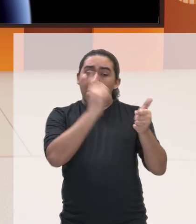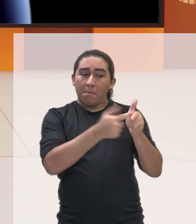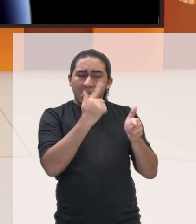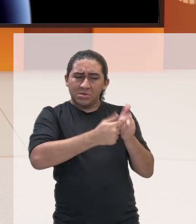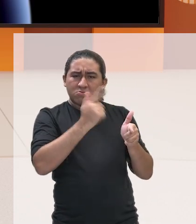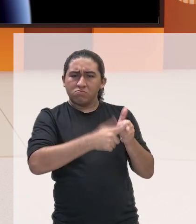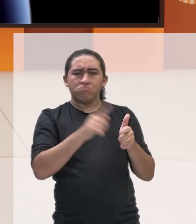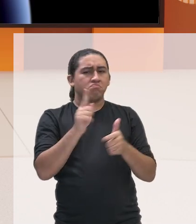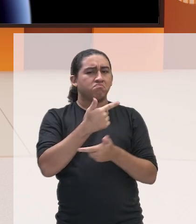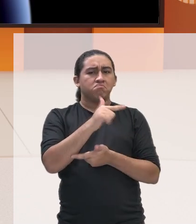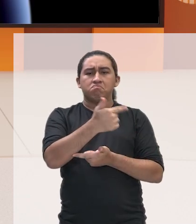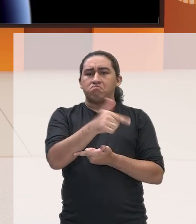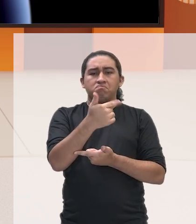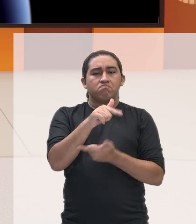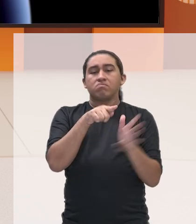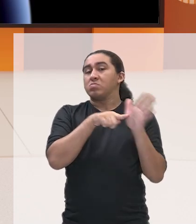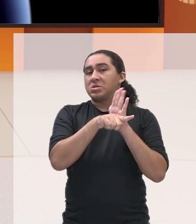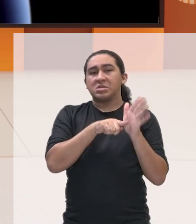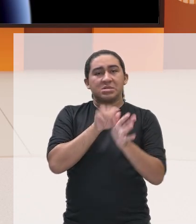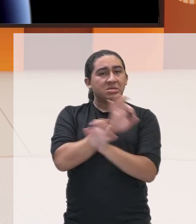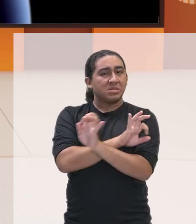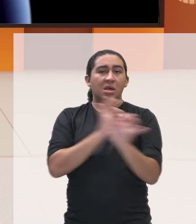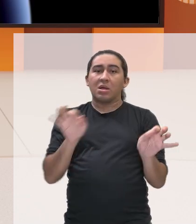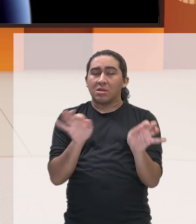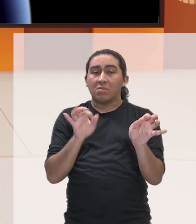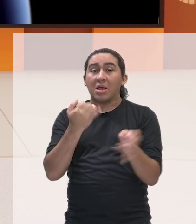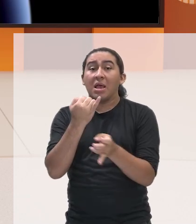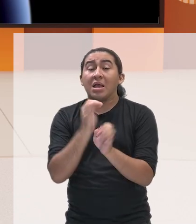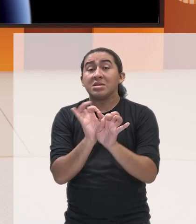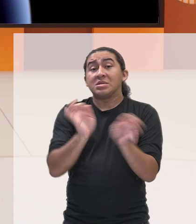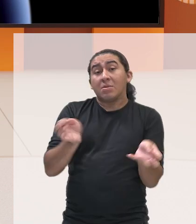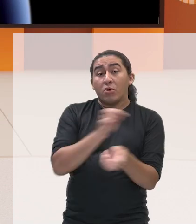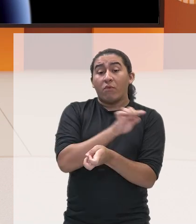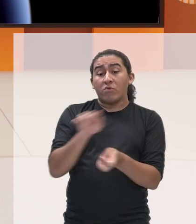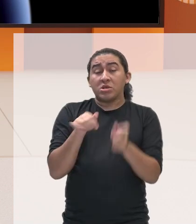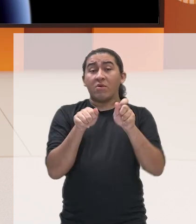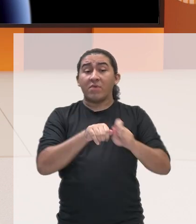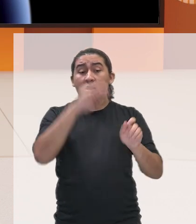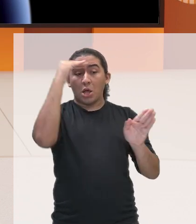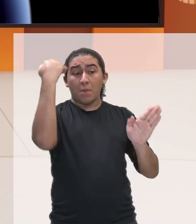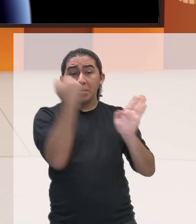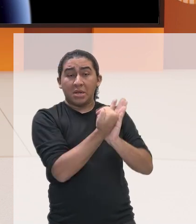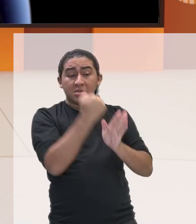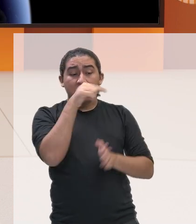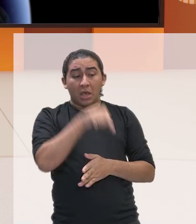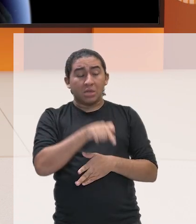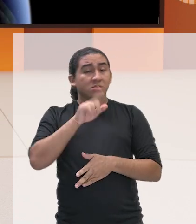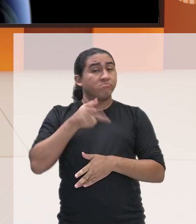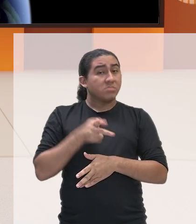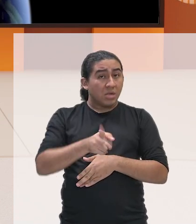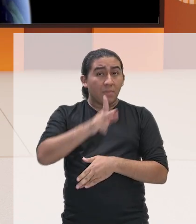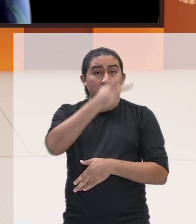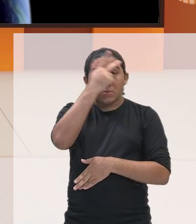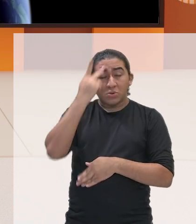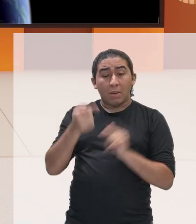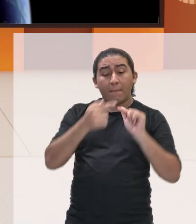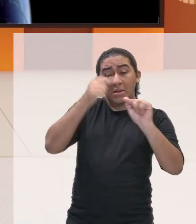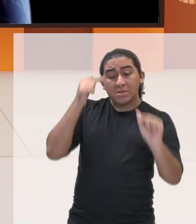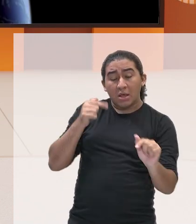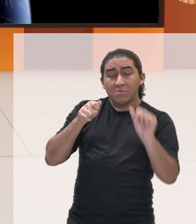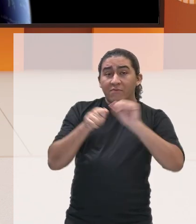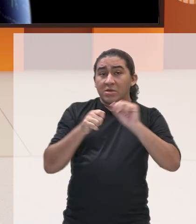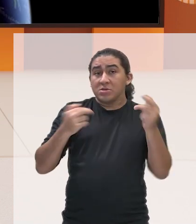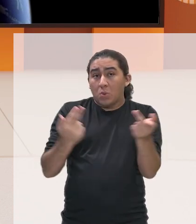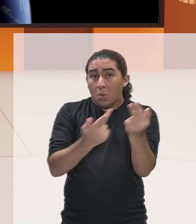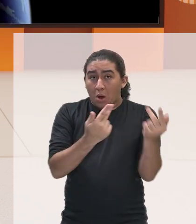questionamentos, nem pesquisas. Simplesmente você vai fazendo aquilo que sempre foi feito, né?